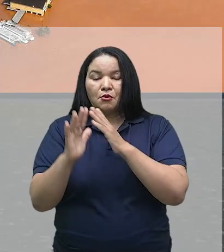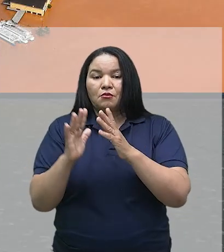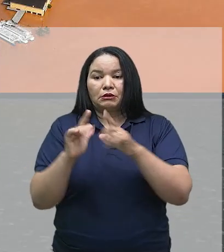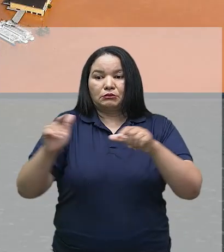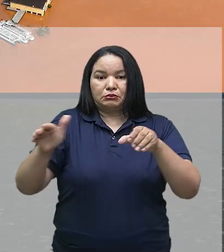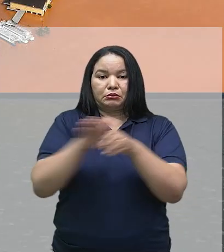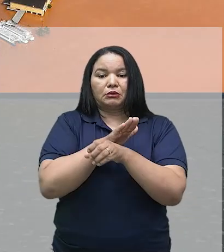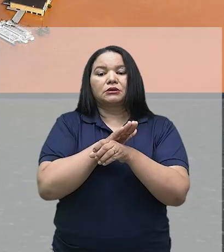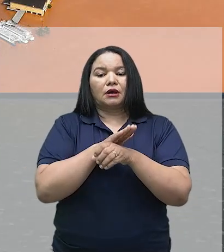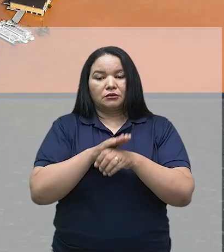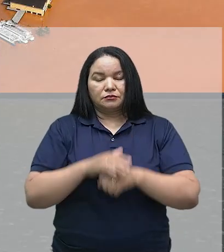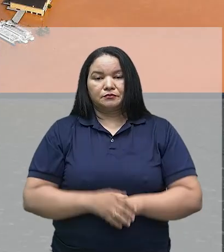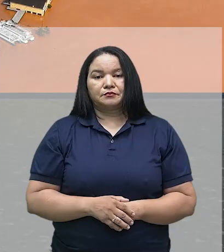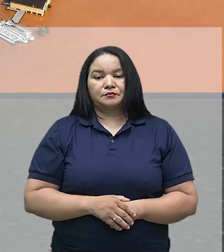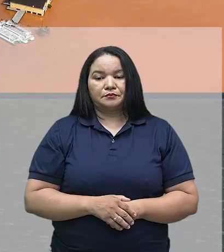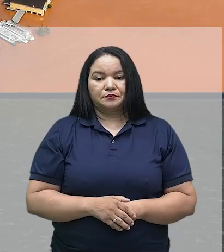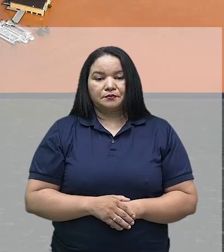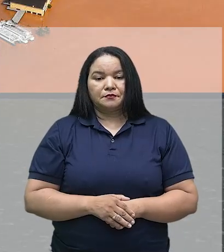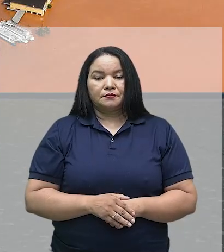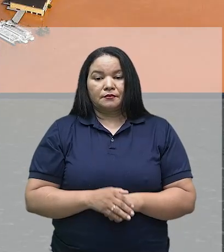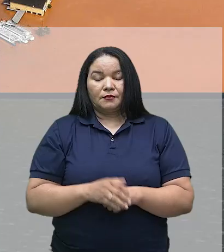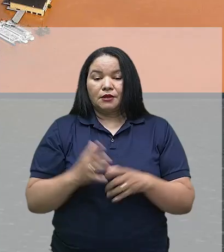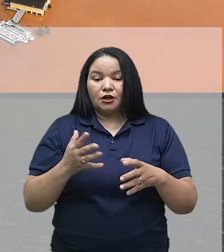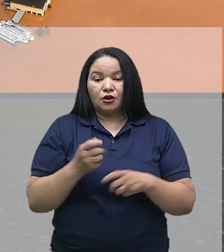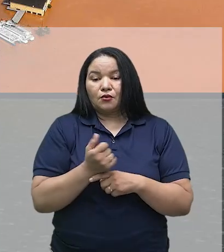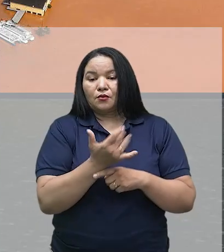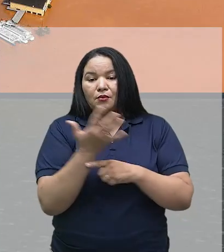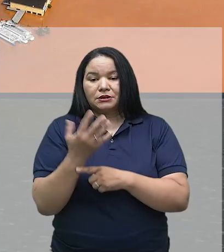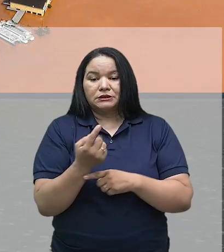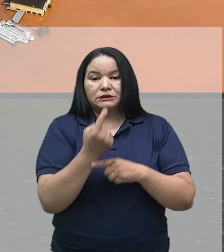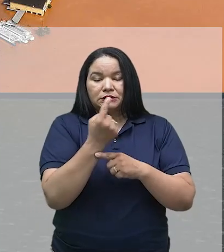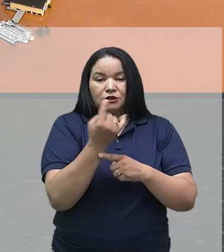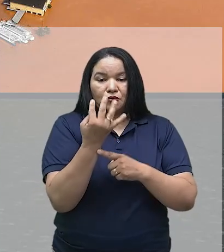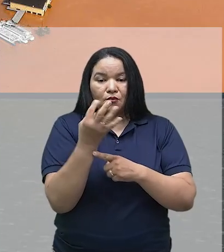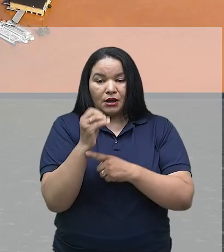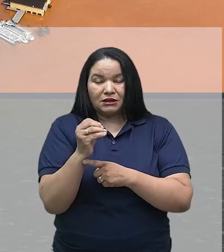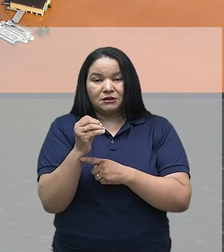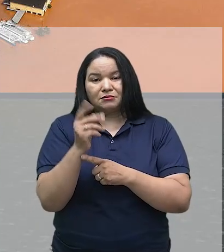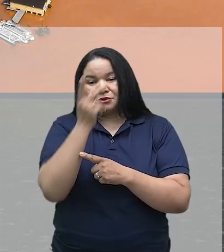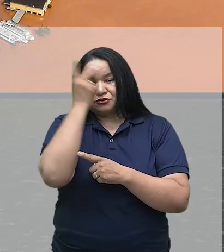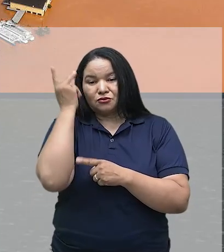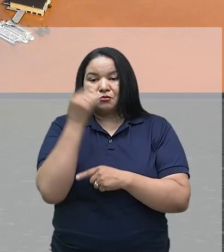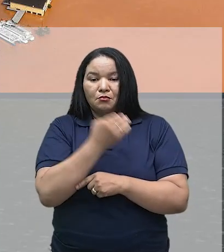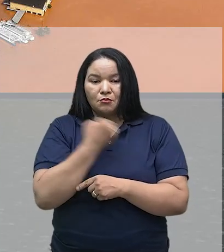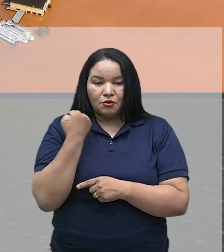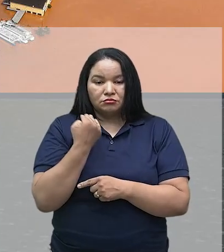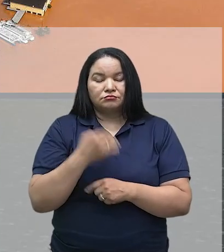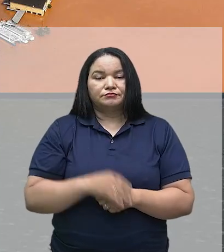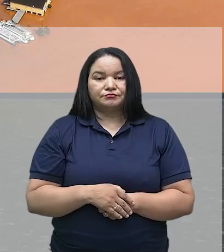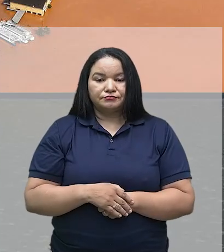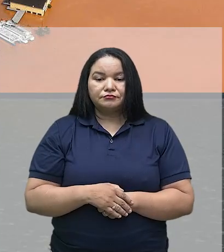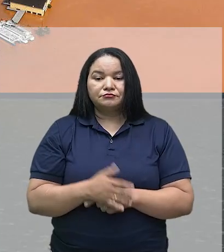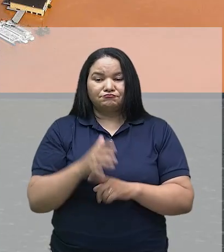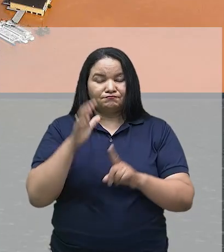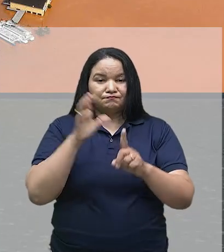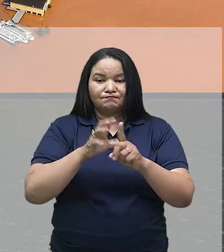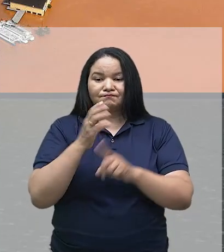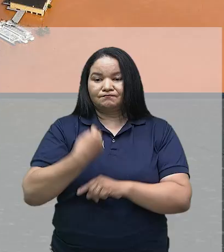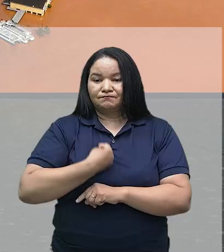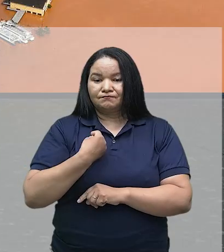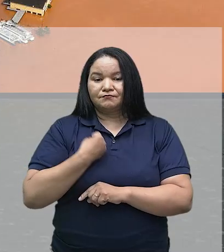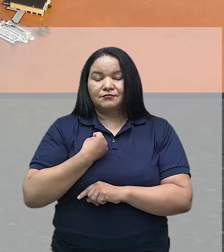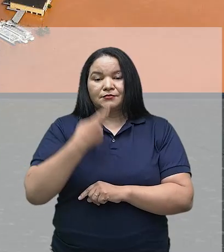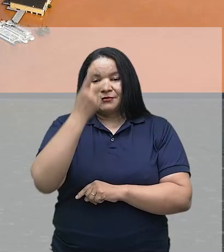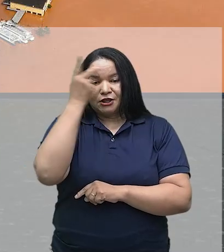pessoas. Foram contabilizadas mais de 140 mortes e esse acontecimento afetou a vida de